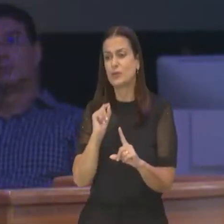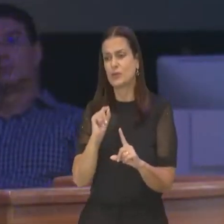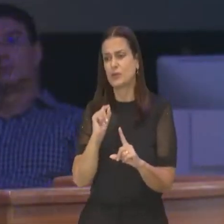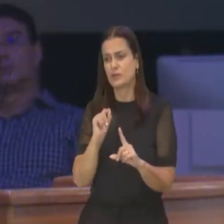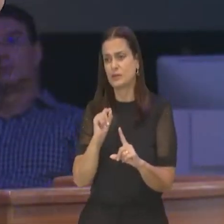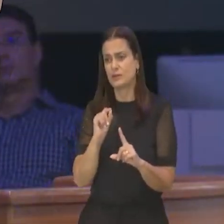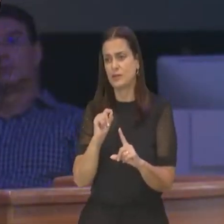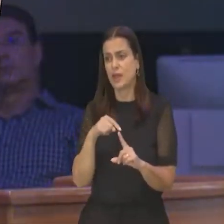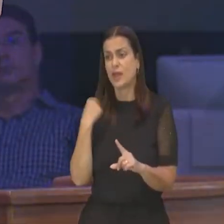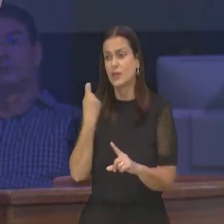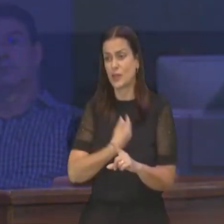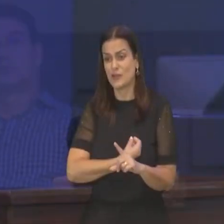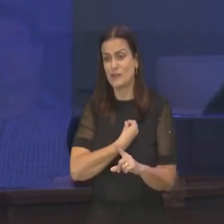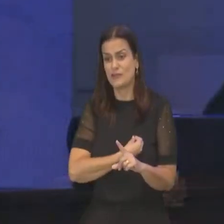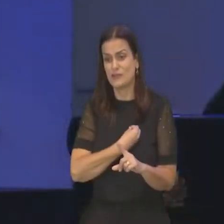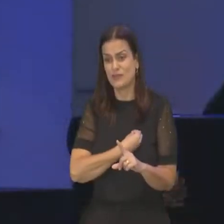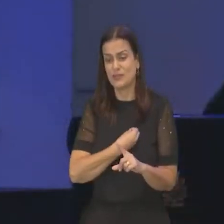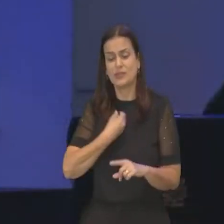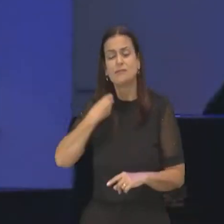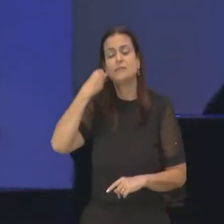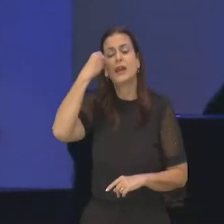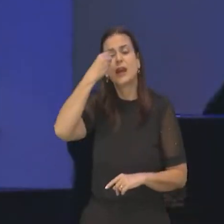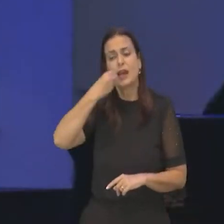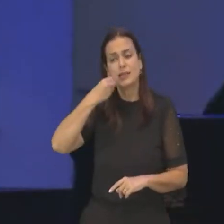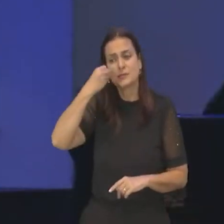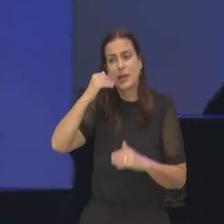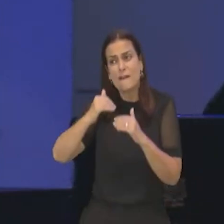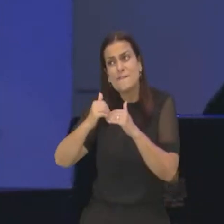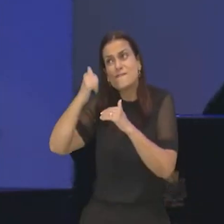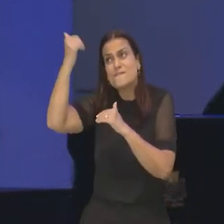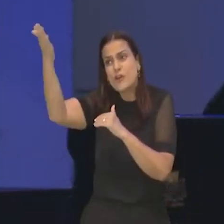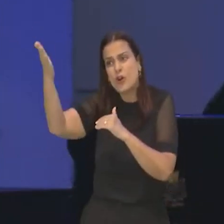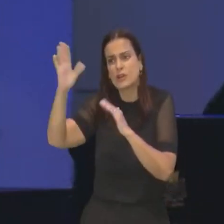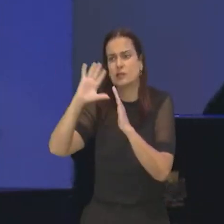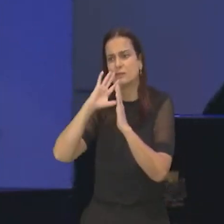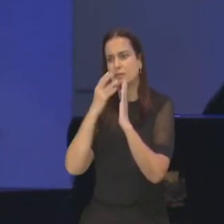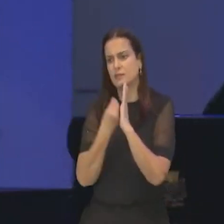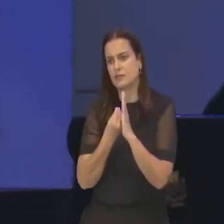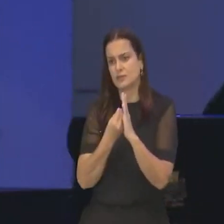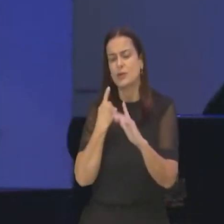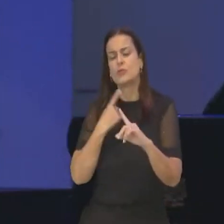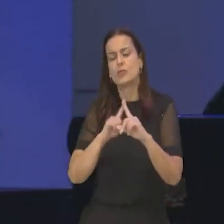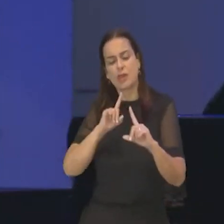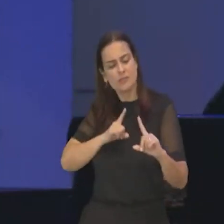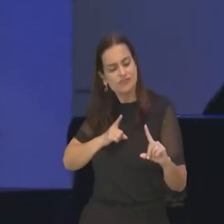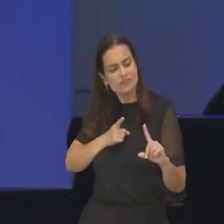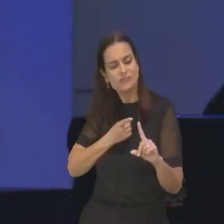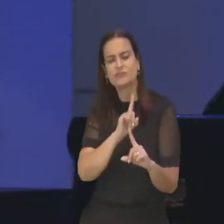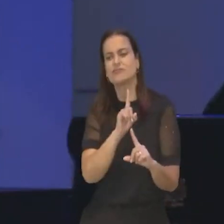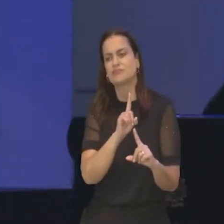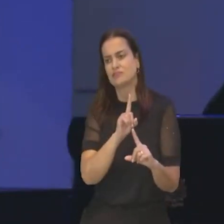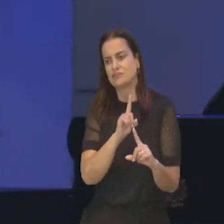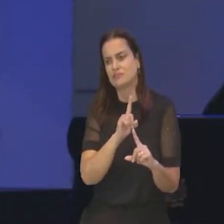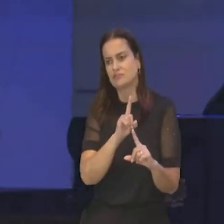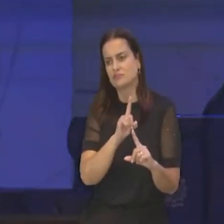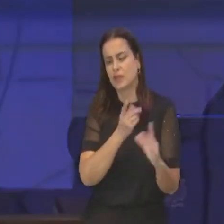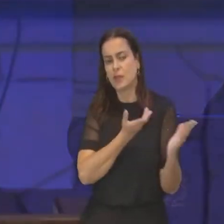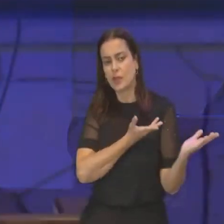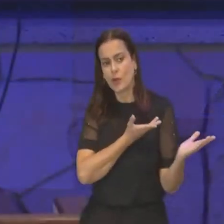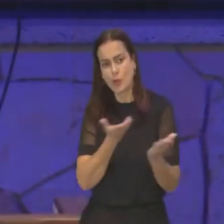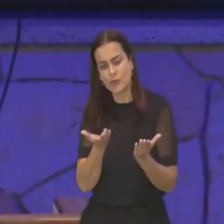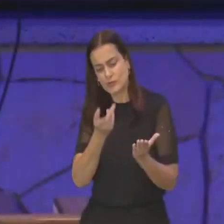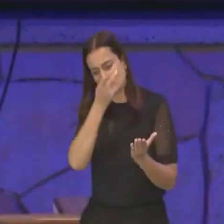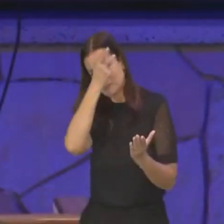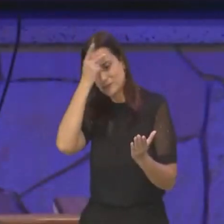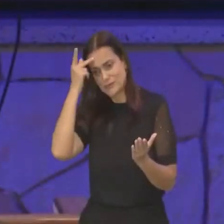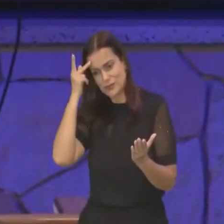é a nossa vida, são as nossas experiências do lado de fora, porque se torna desafiador você convidar uma